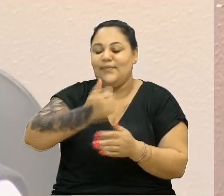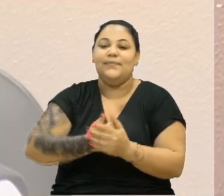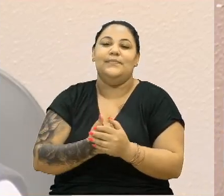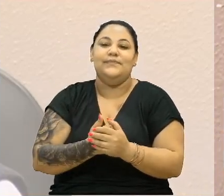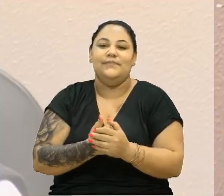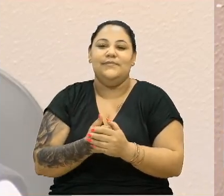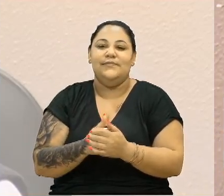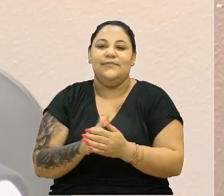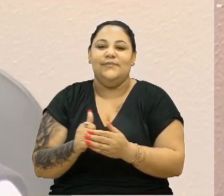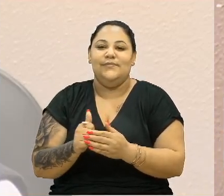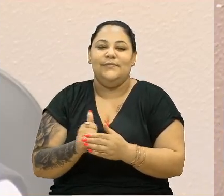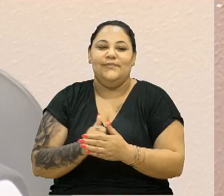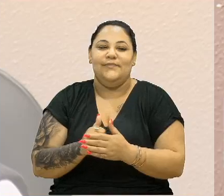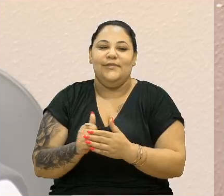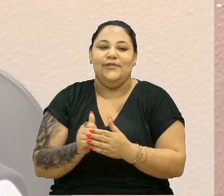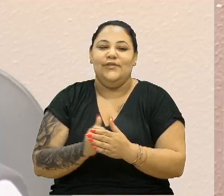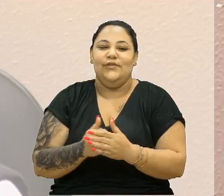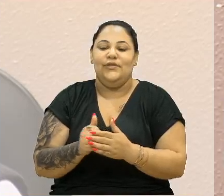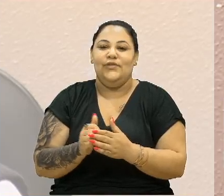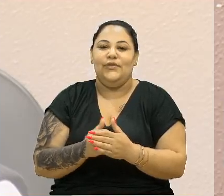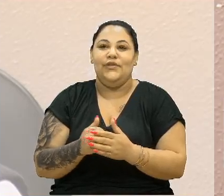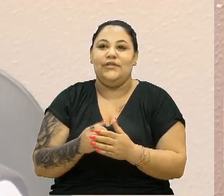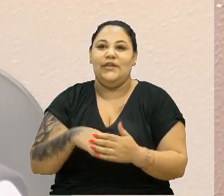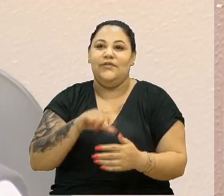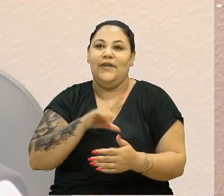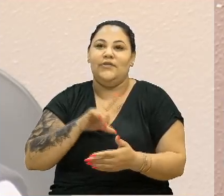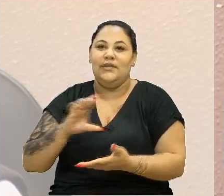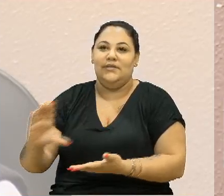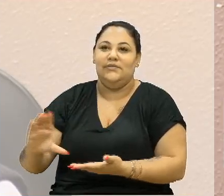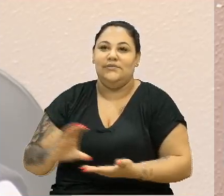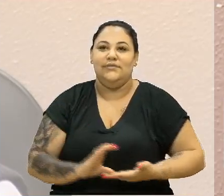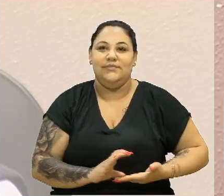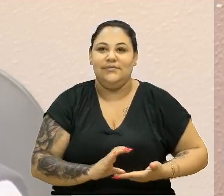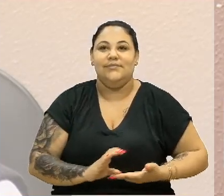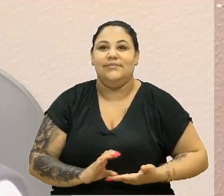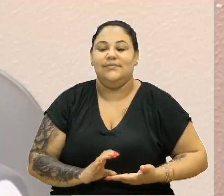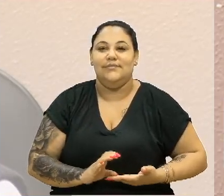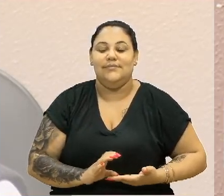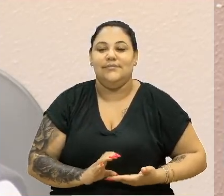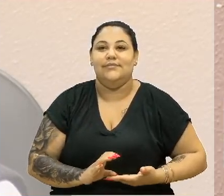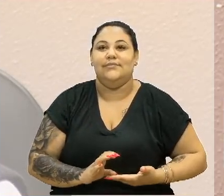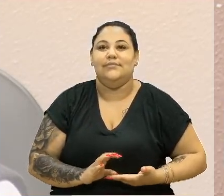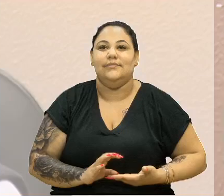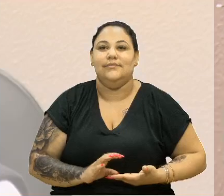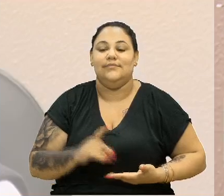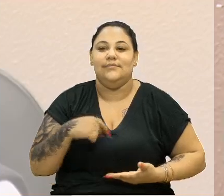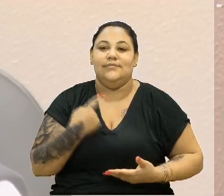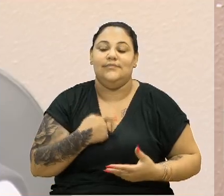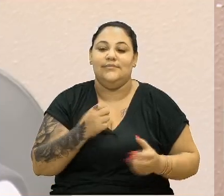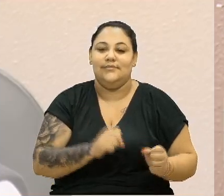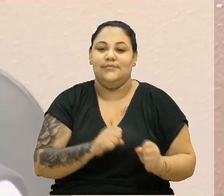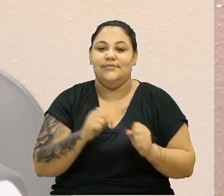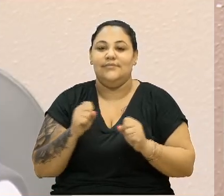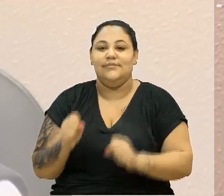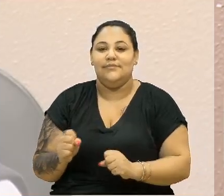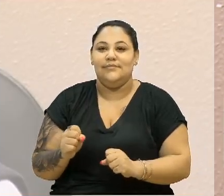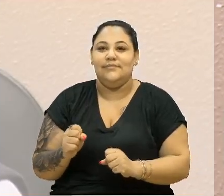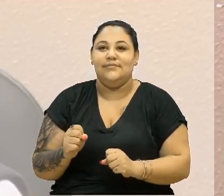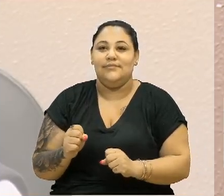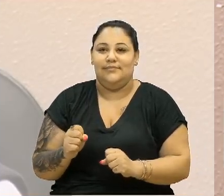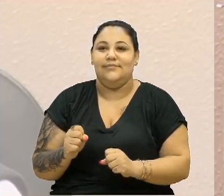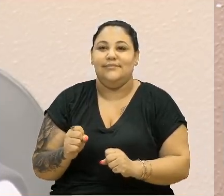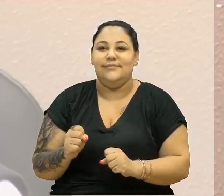ter aquele recurso da Caixa Econômica Federal para que a gente possa viabilizar a Escola de